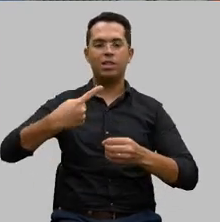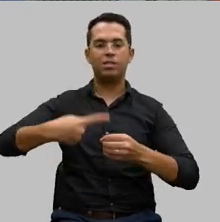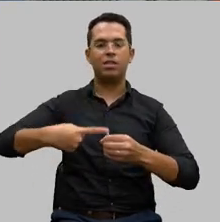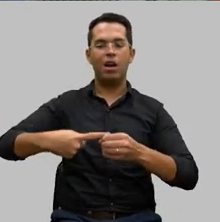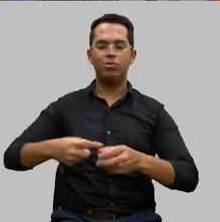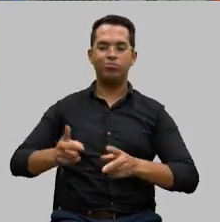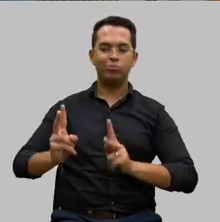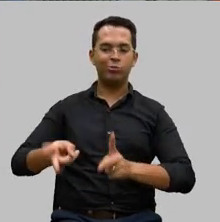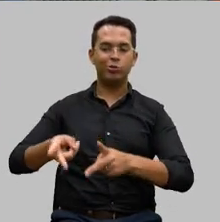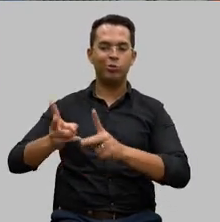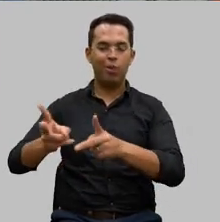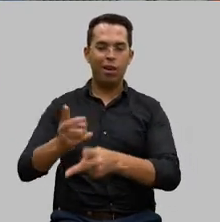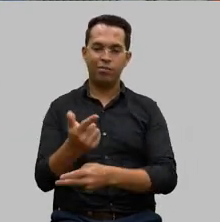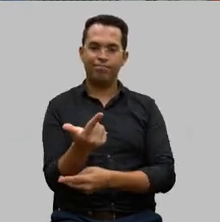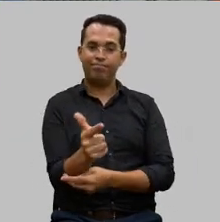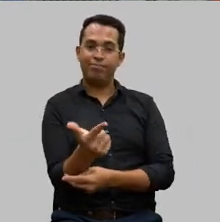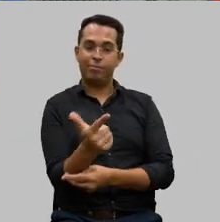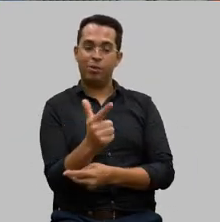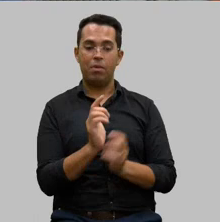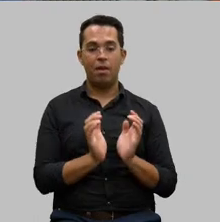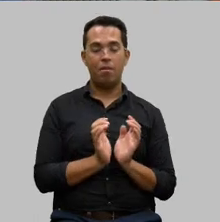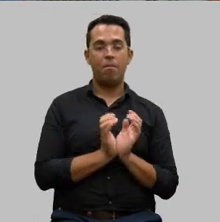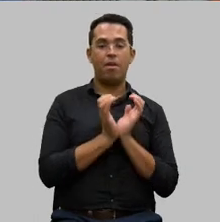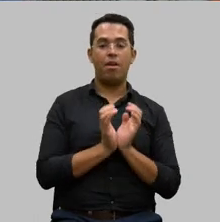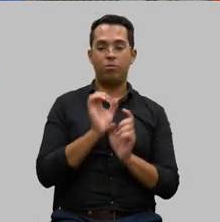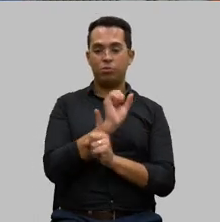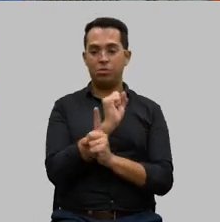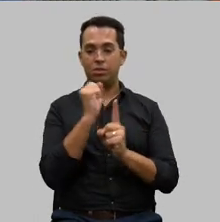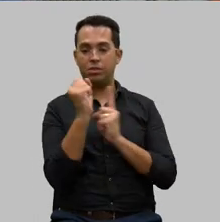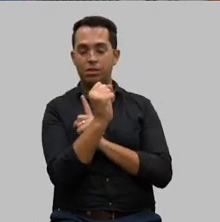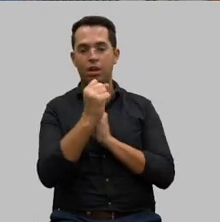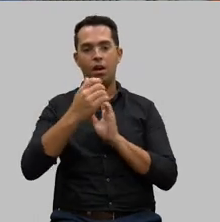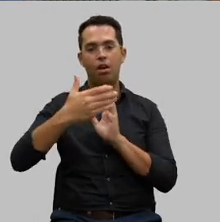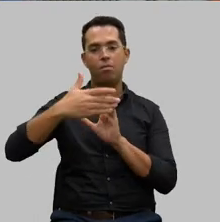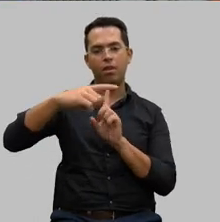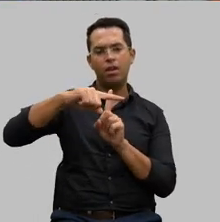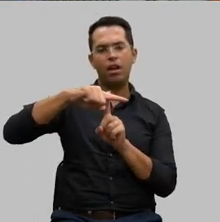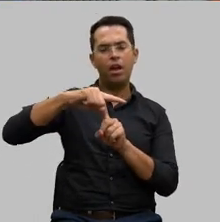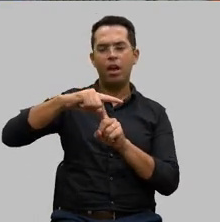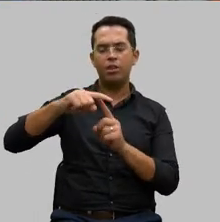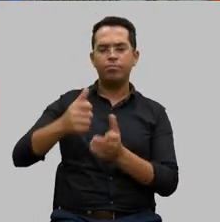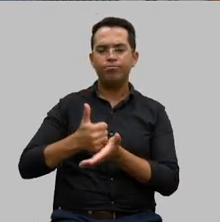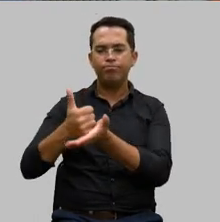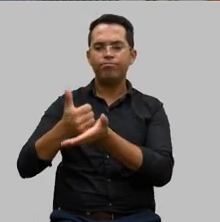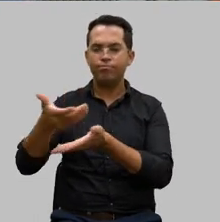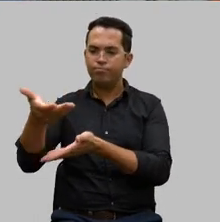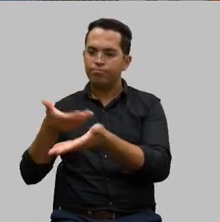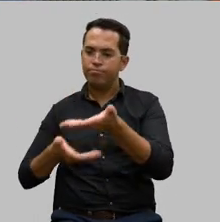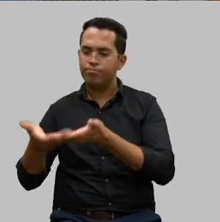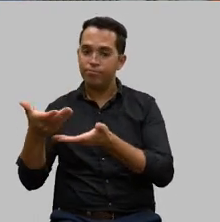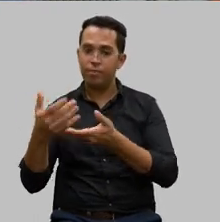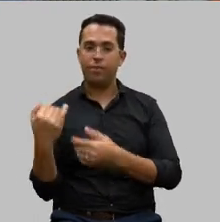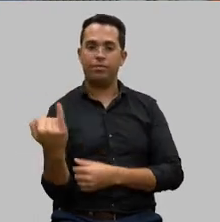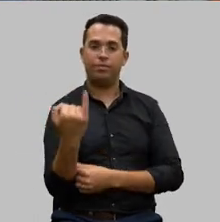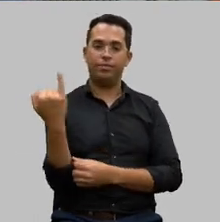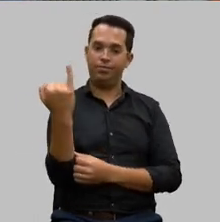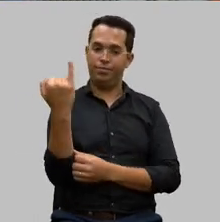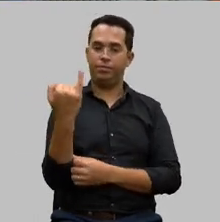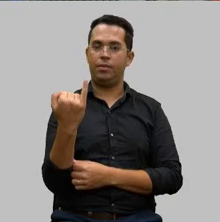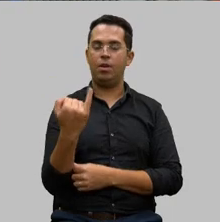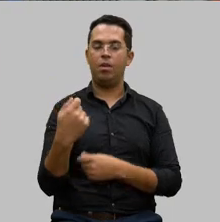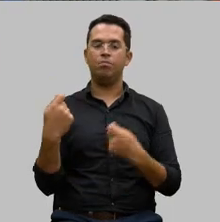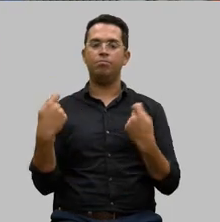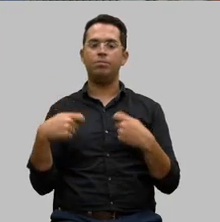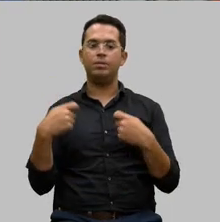algumas associações algumas igrejas Então a gente tem que buscar cada vez mais